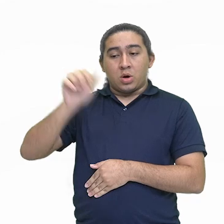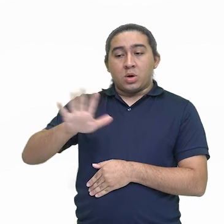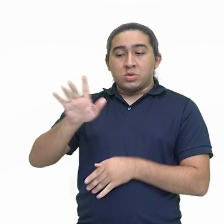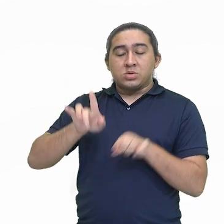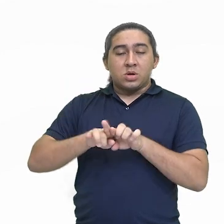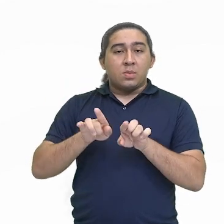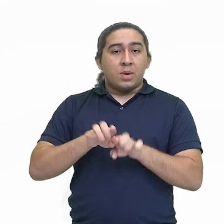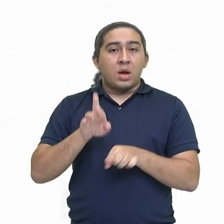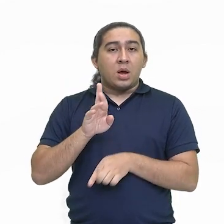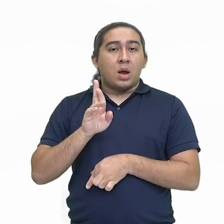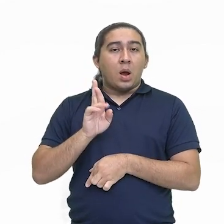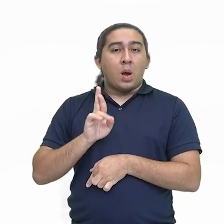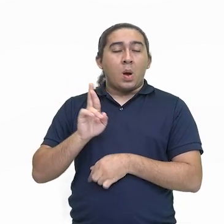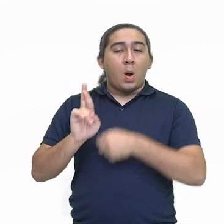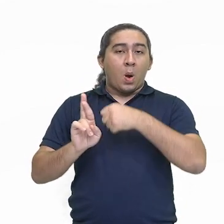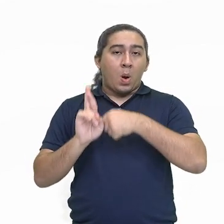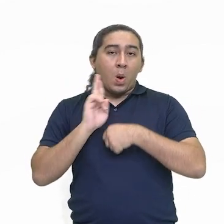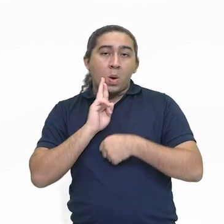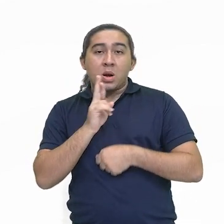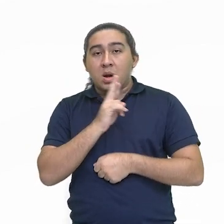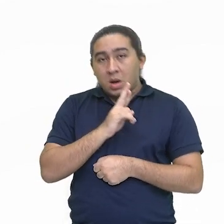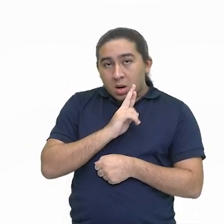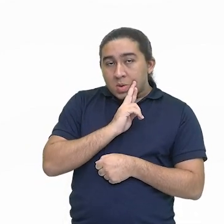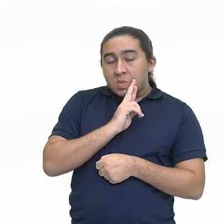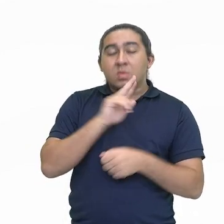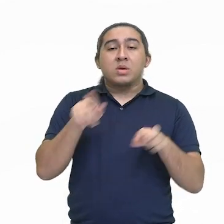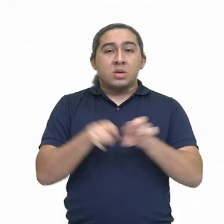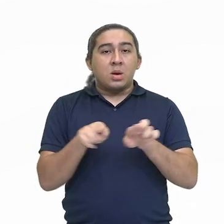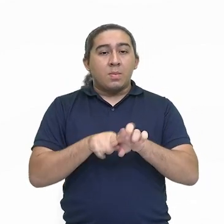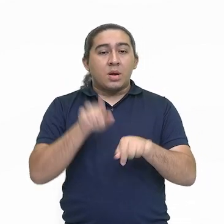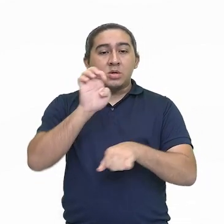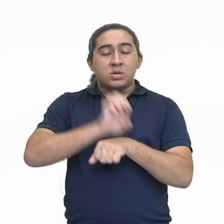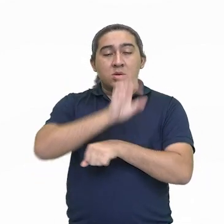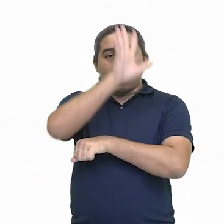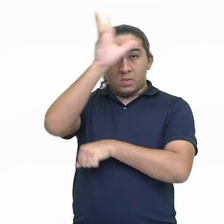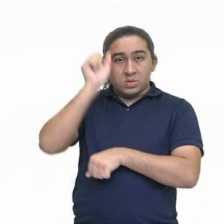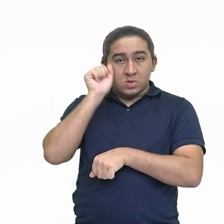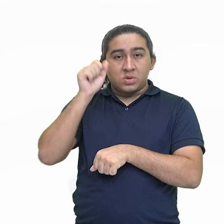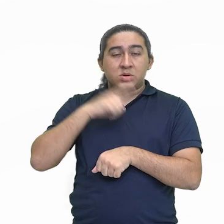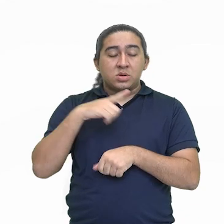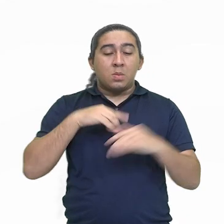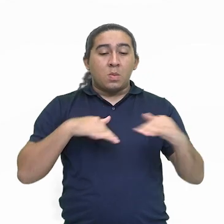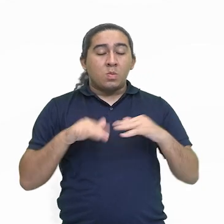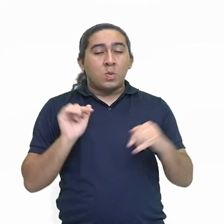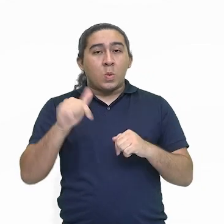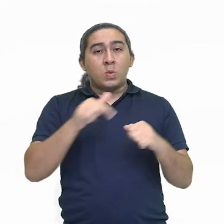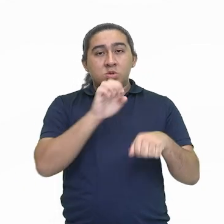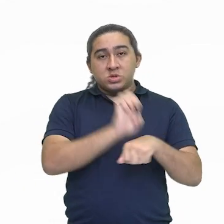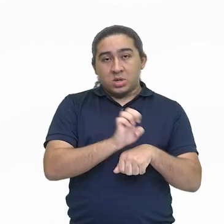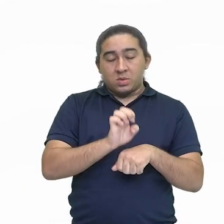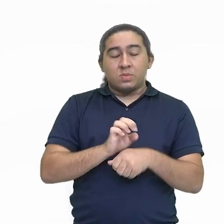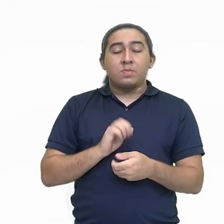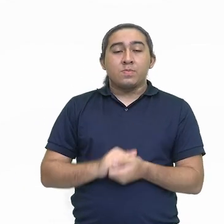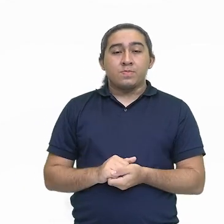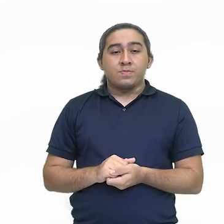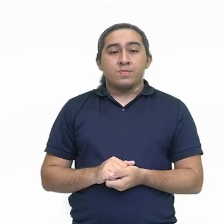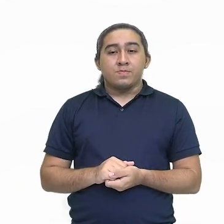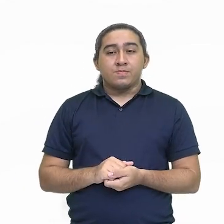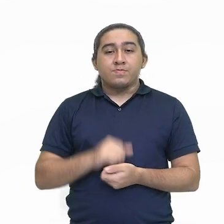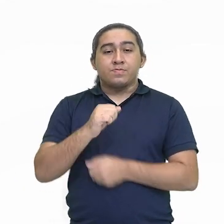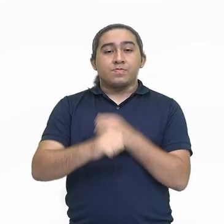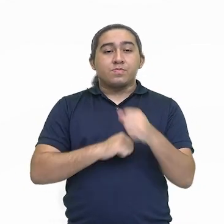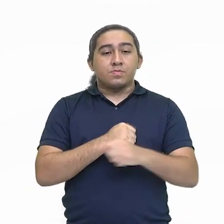aqui também para o Amazonas e se deslocando aí para outros estados brasileiros. Em 2018, a gente tem